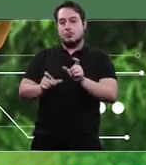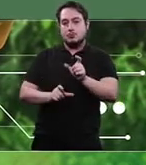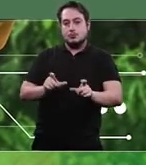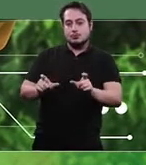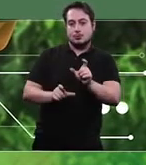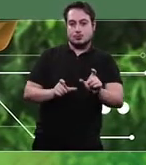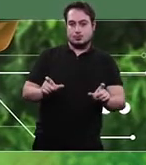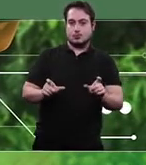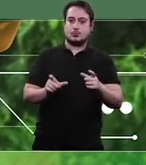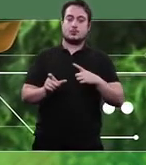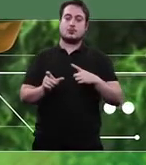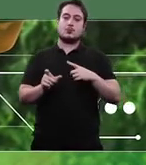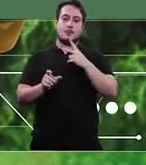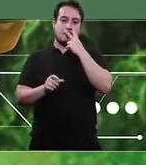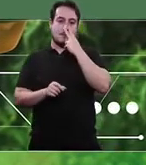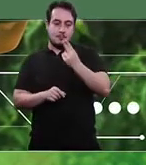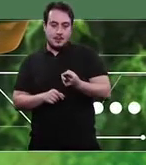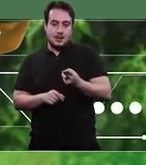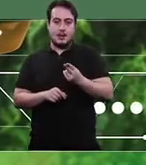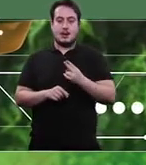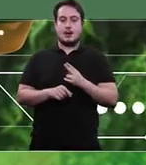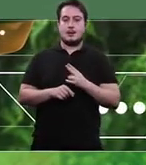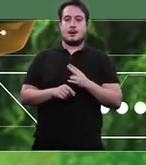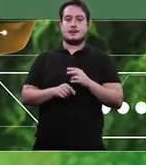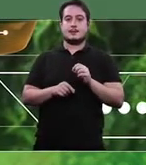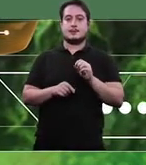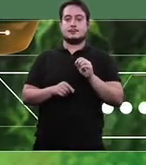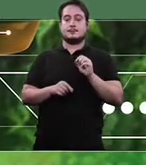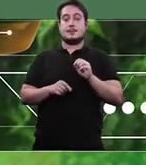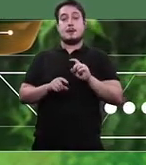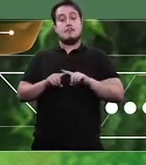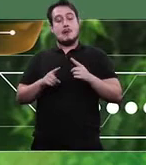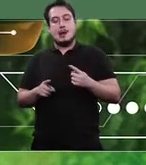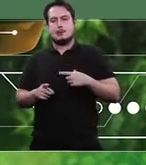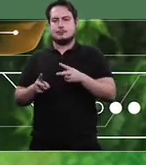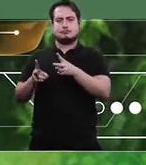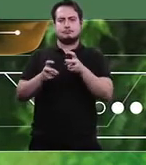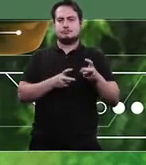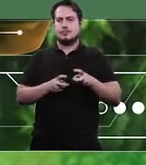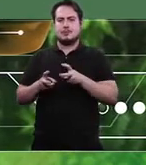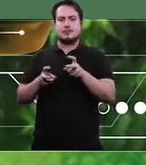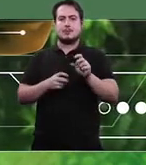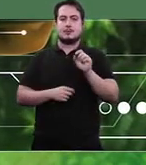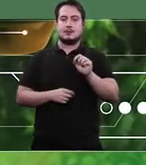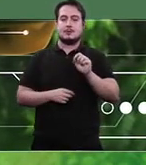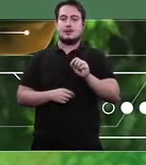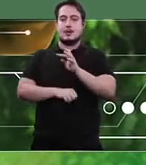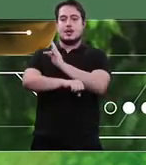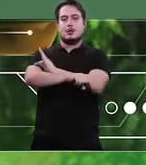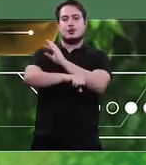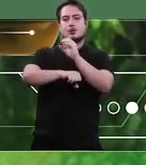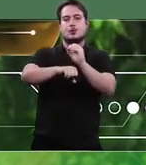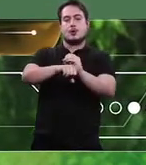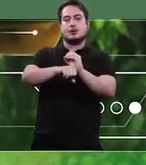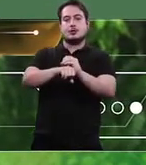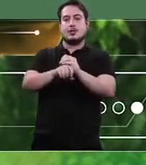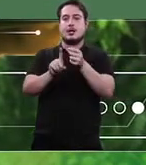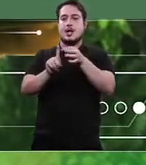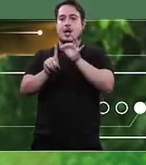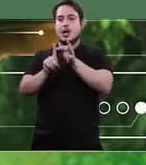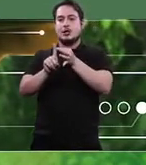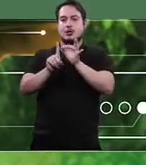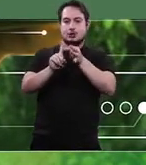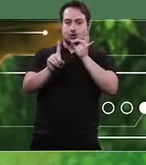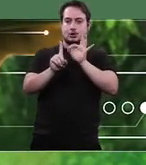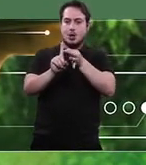parecido com a da região como um todo, né? Mas nós percebemos, por exemplo, que em Tocantins o peso da soja é